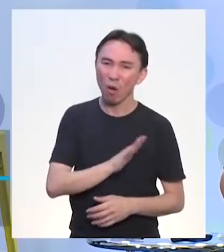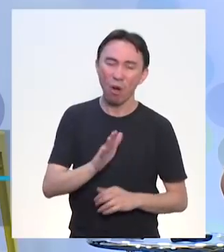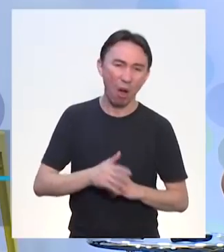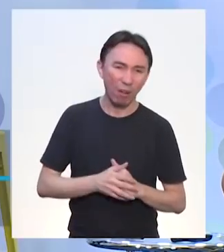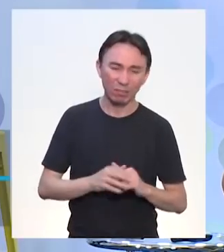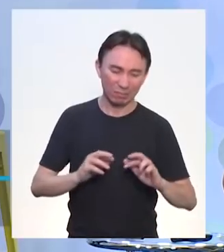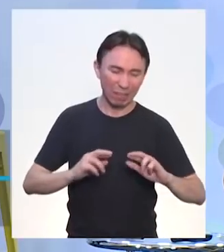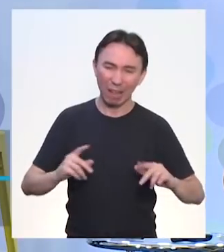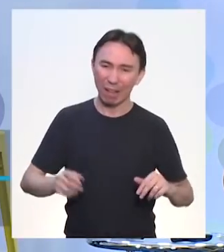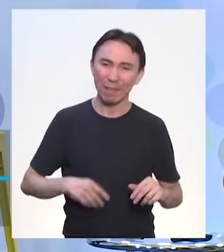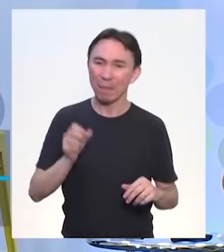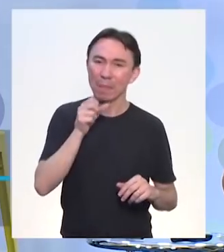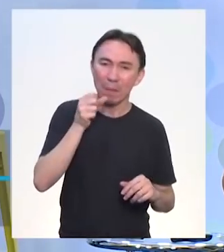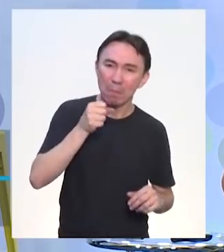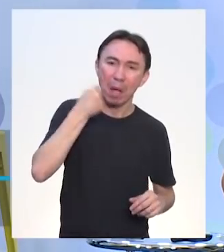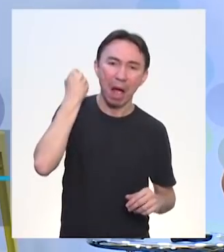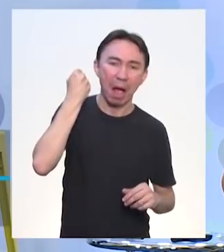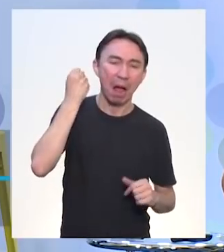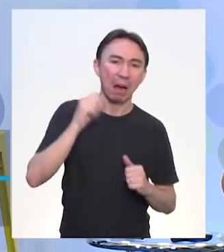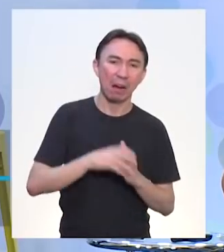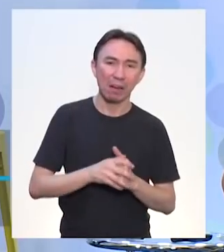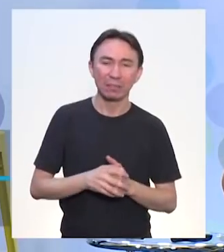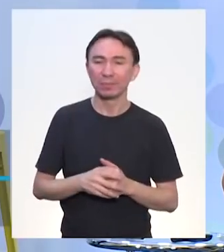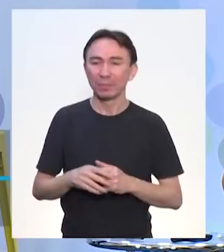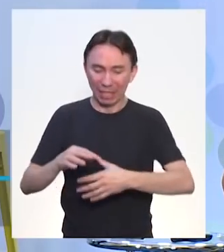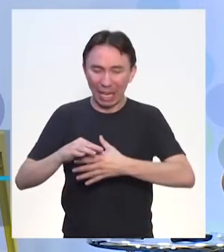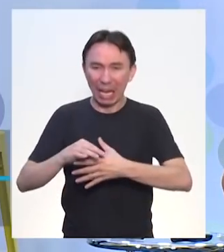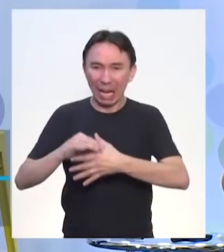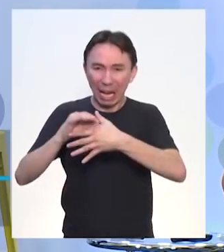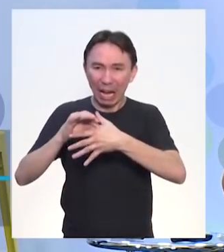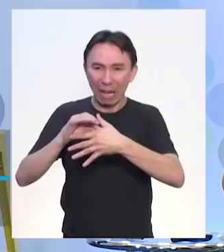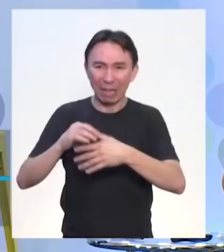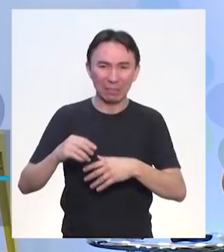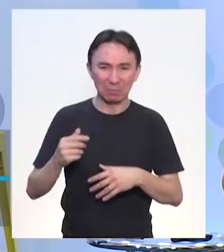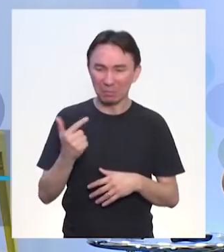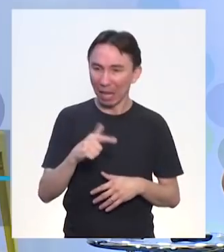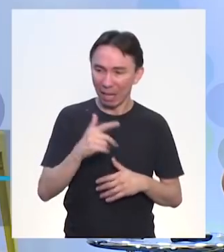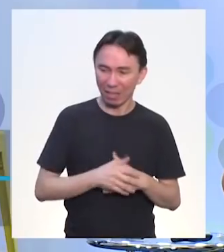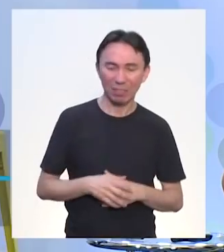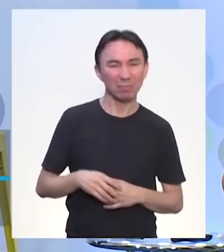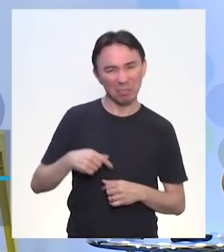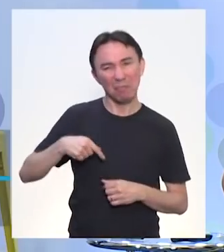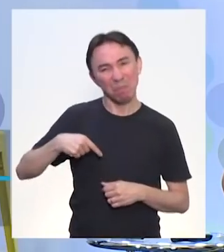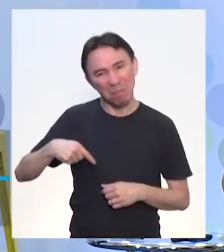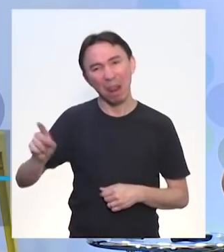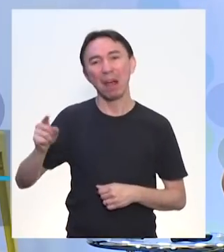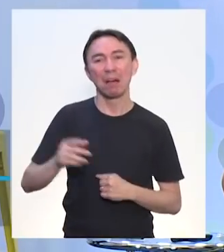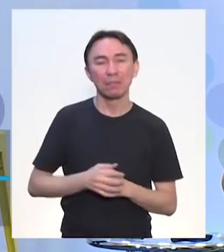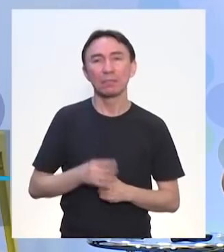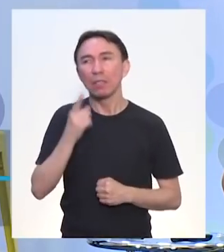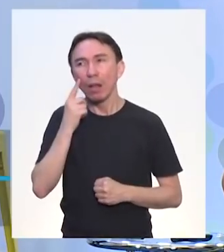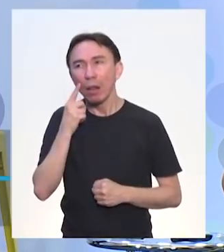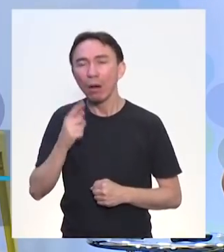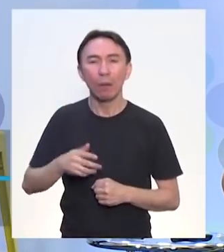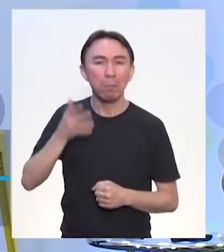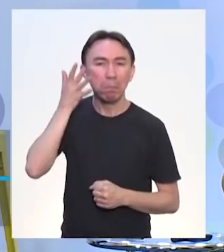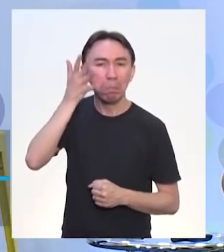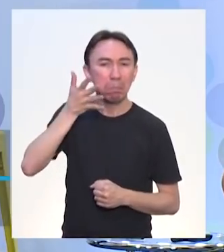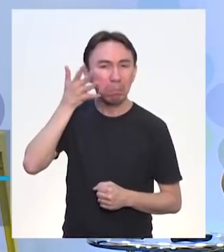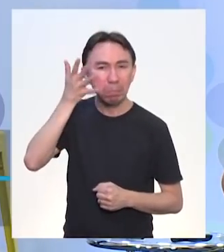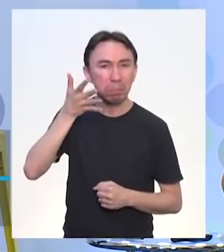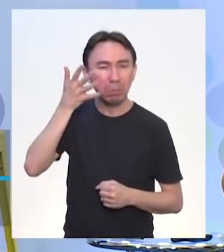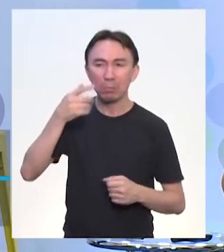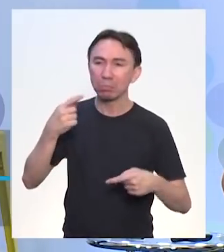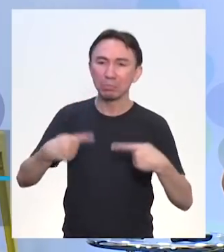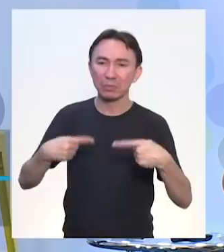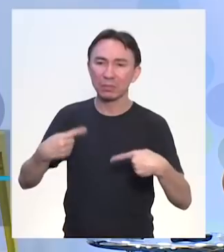bebida alcoólica, ele frequenta porque é nas cervejarias que se tem os discursos políticos, e ali ele se descobre como um grande